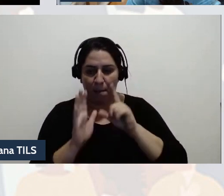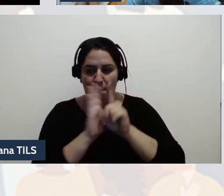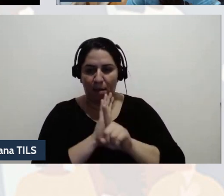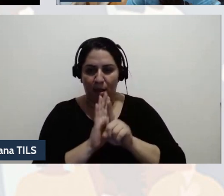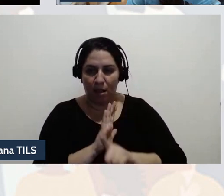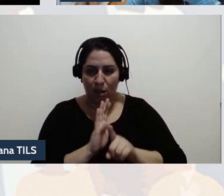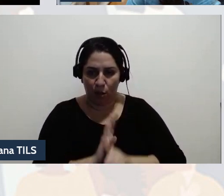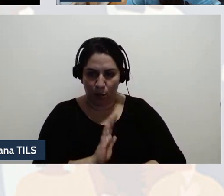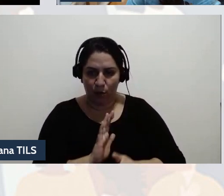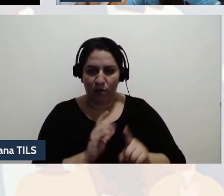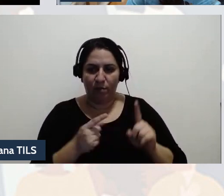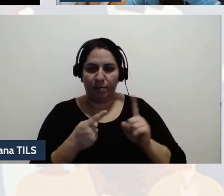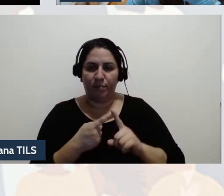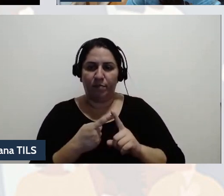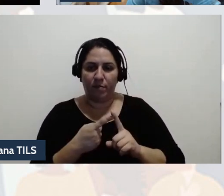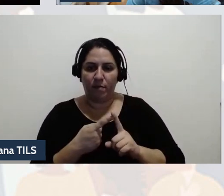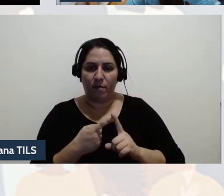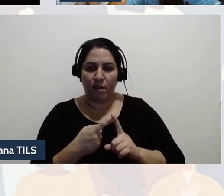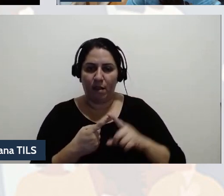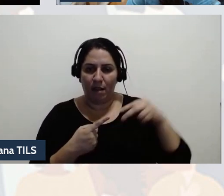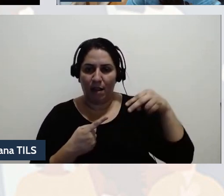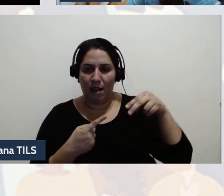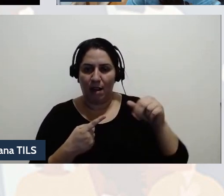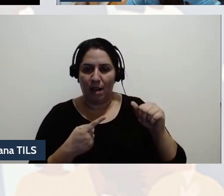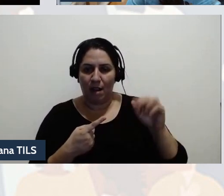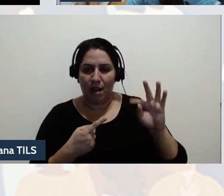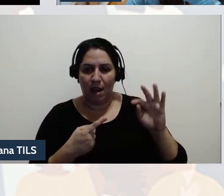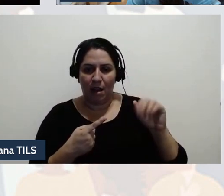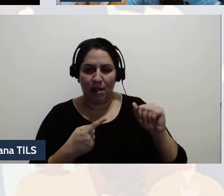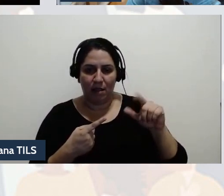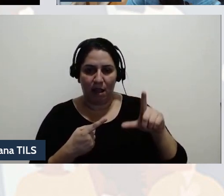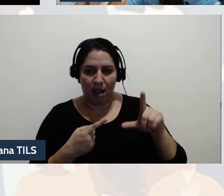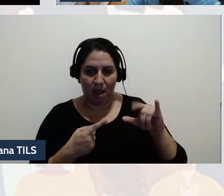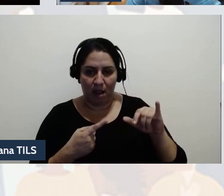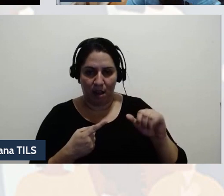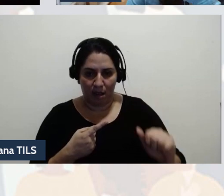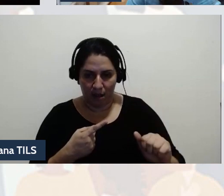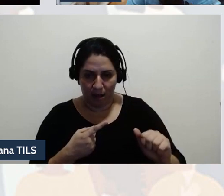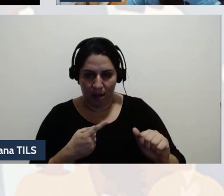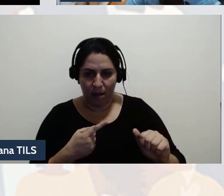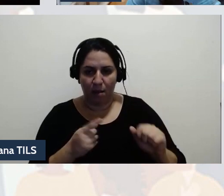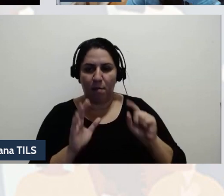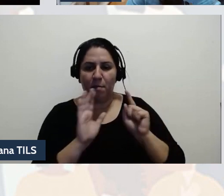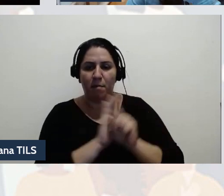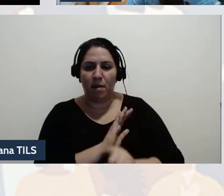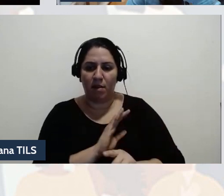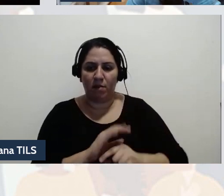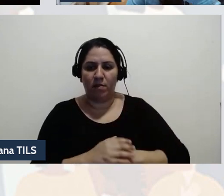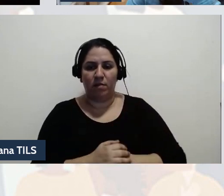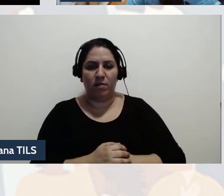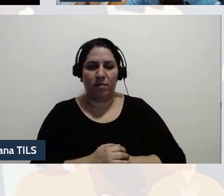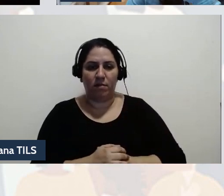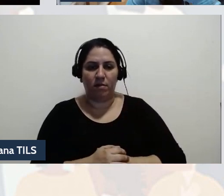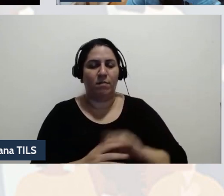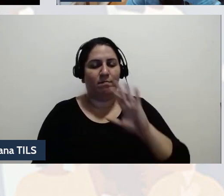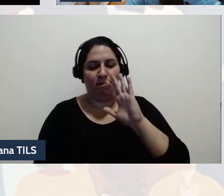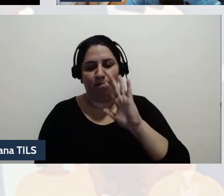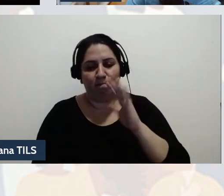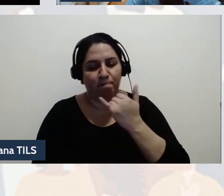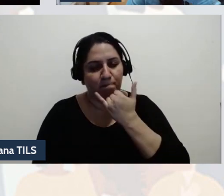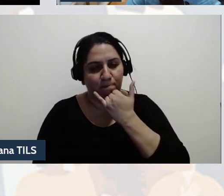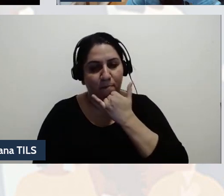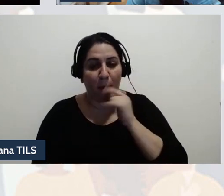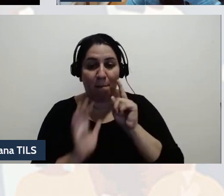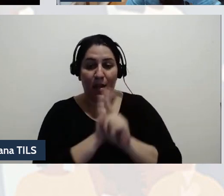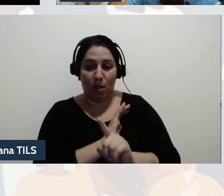perguntas da Natália. A Natália pergunta... desculpa, a pergunta é